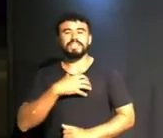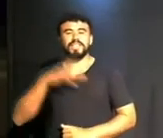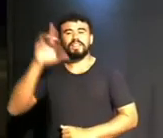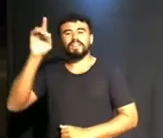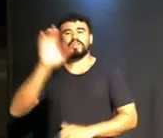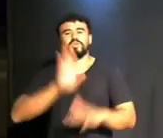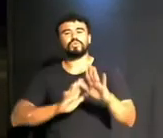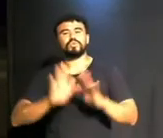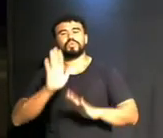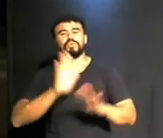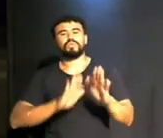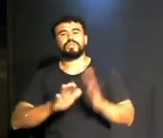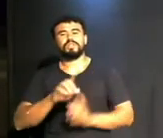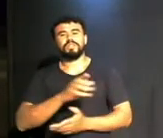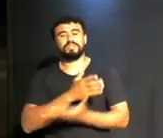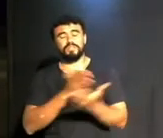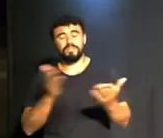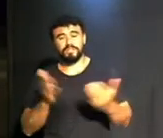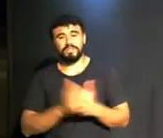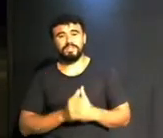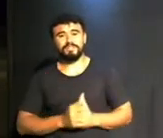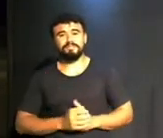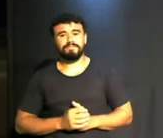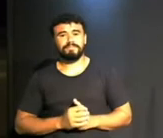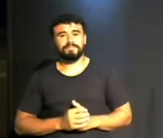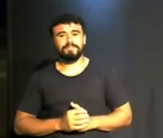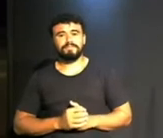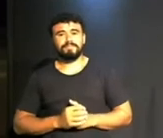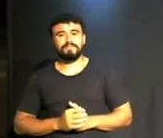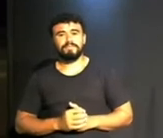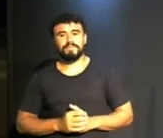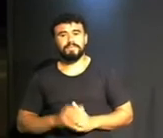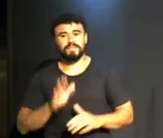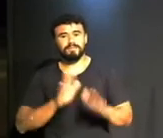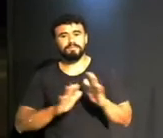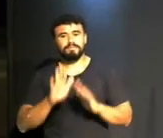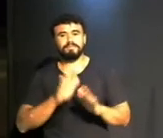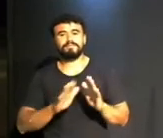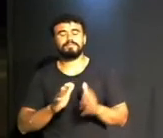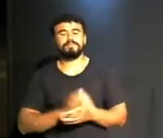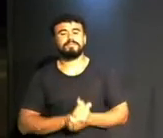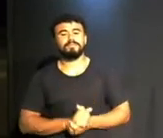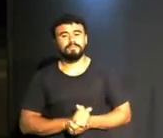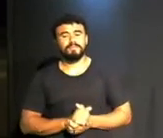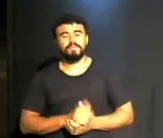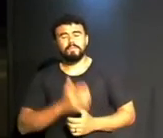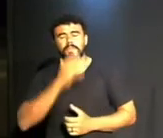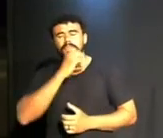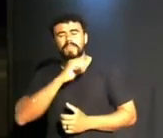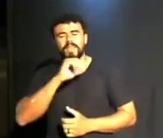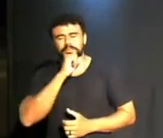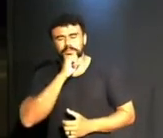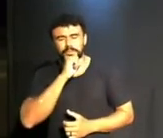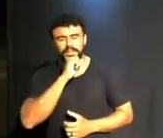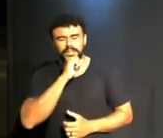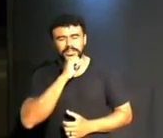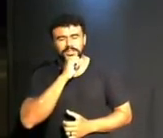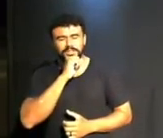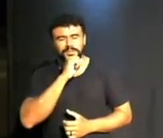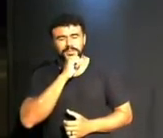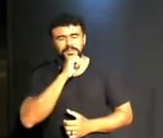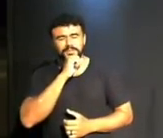cuidado do céu invadindo Agora o seu coração E aí muito obrigado por essa